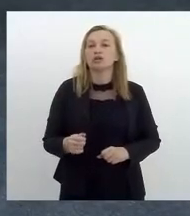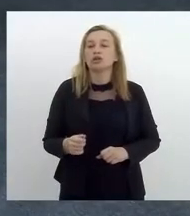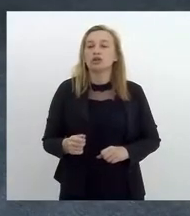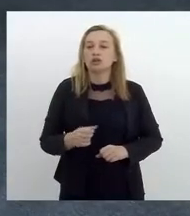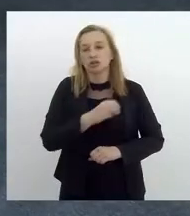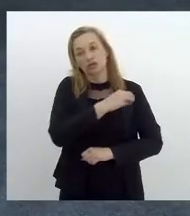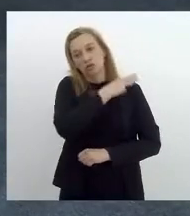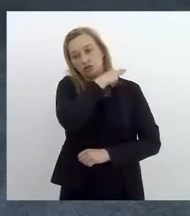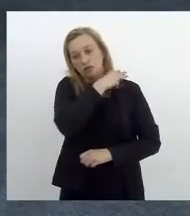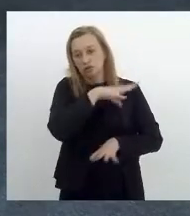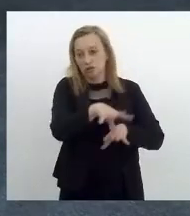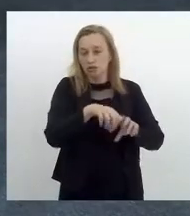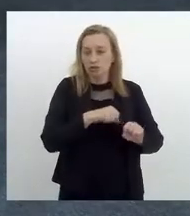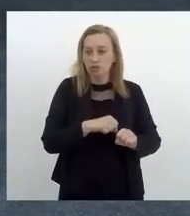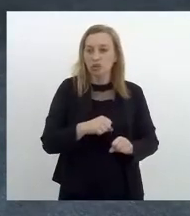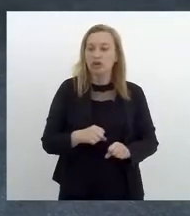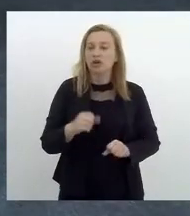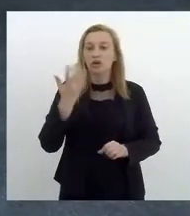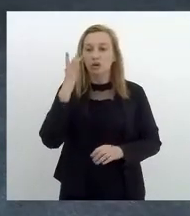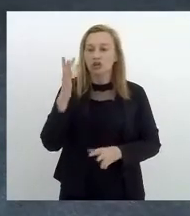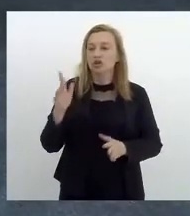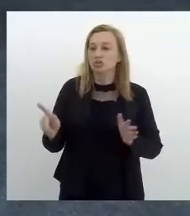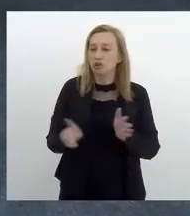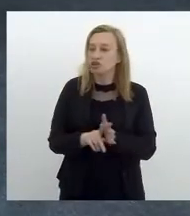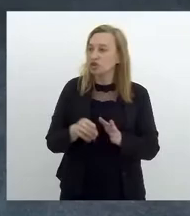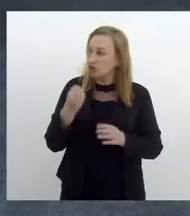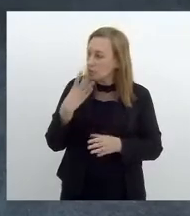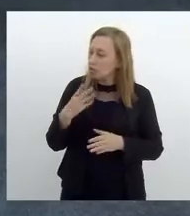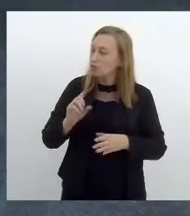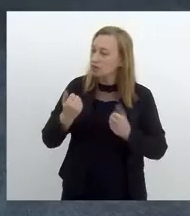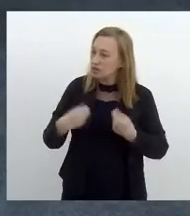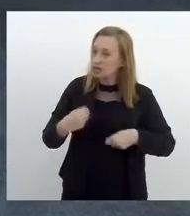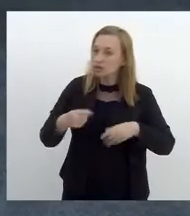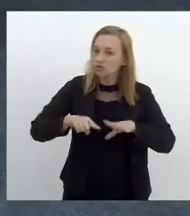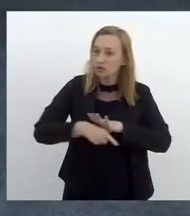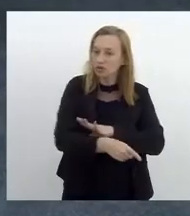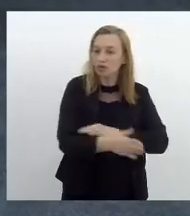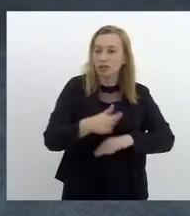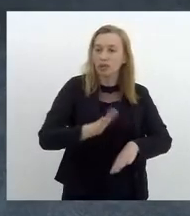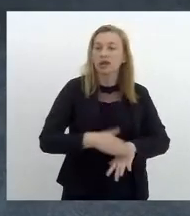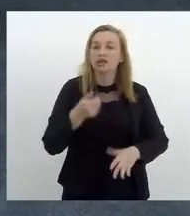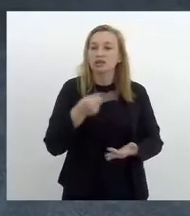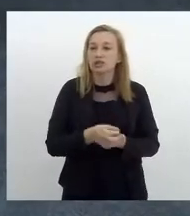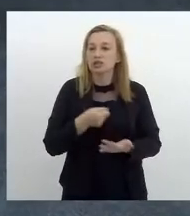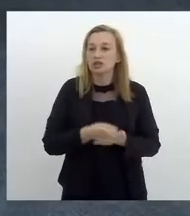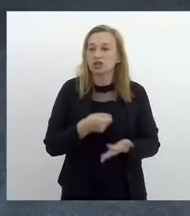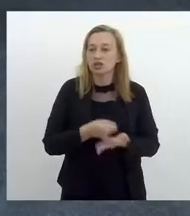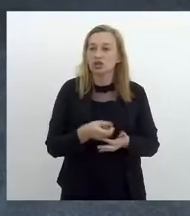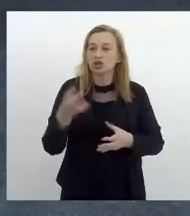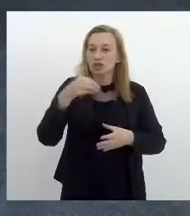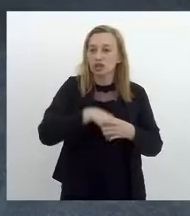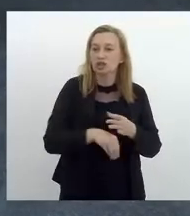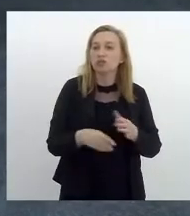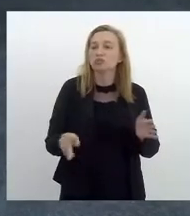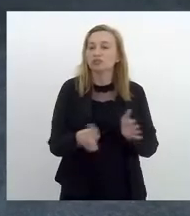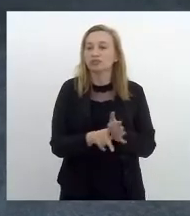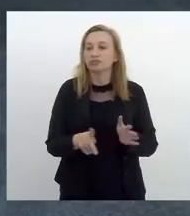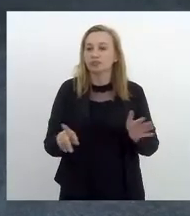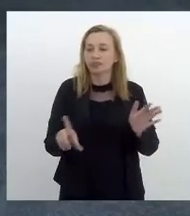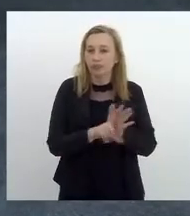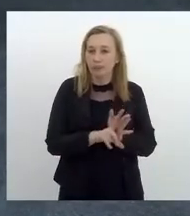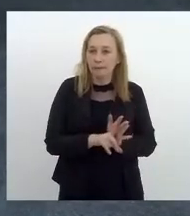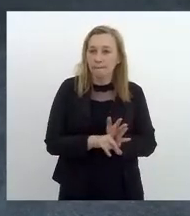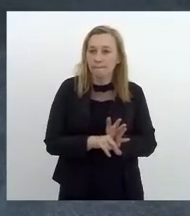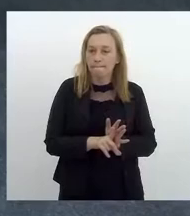projeto, deputado Sérgio Fernandes, é excelente, mas nós temos que nos aprofundar e exigir, dentro do projeto de lei, através